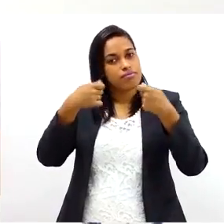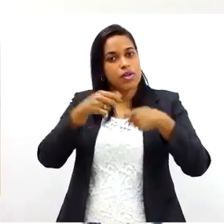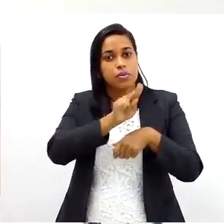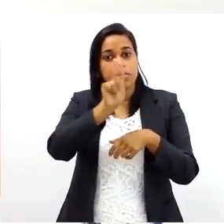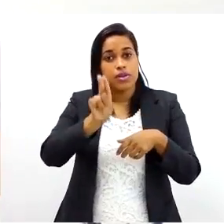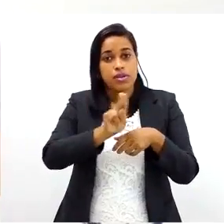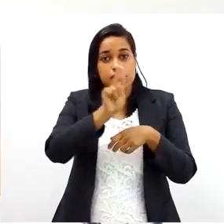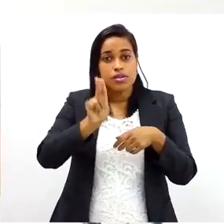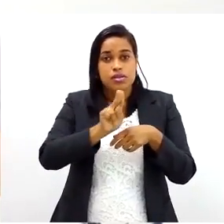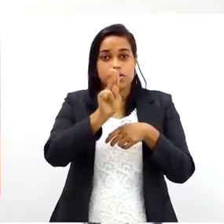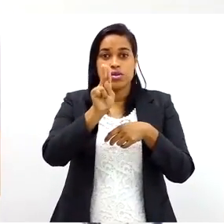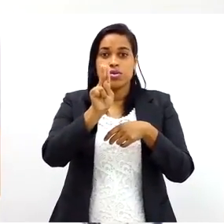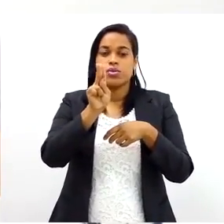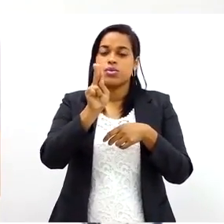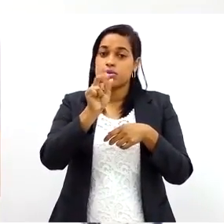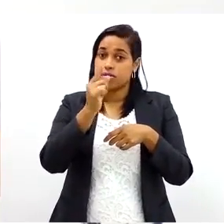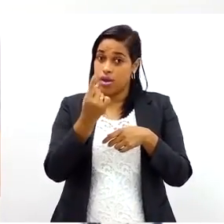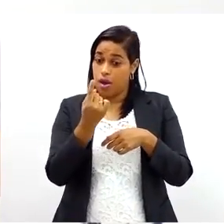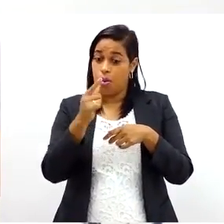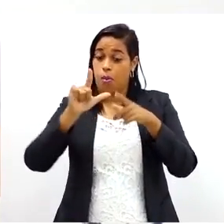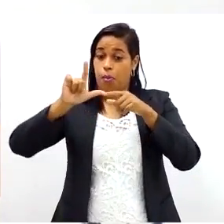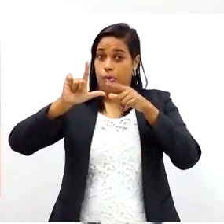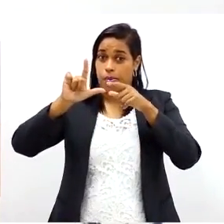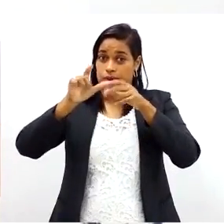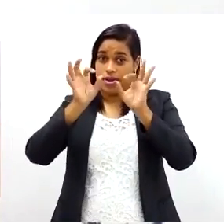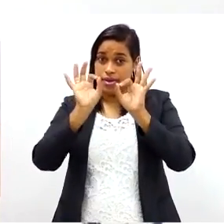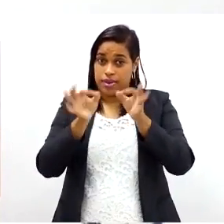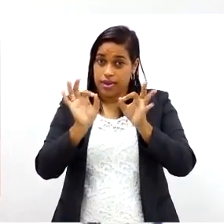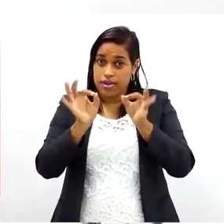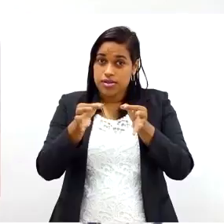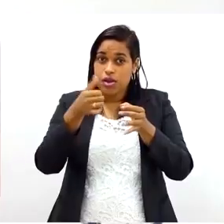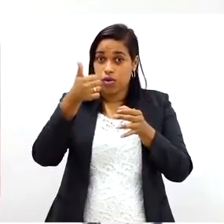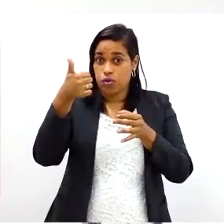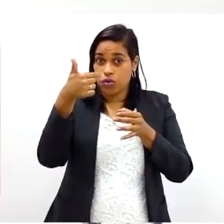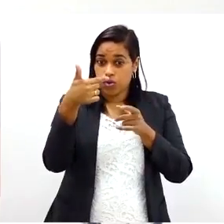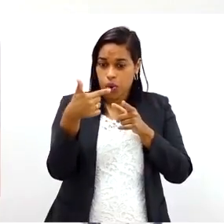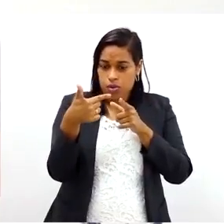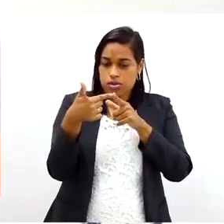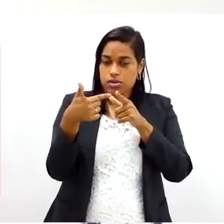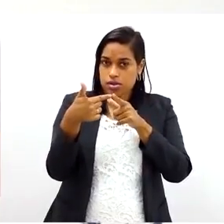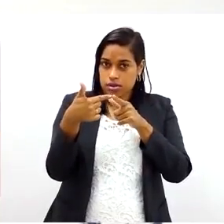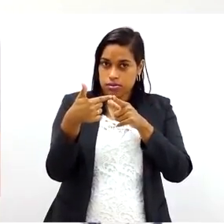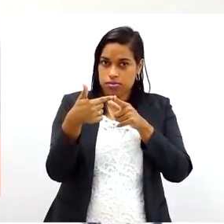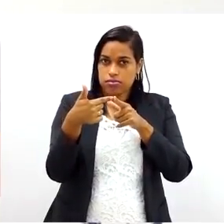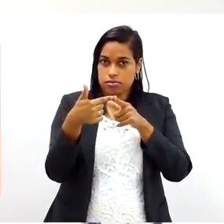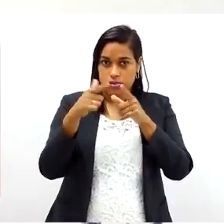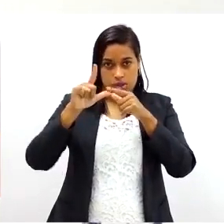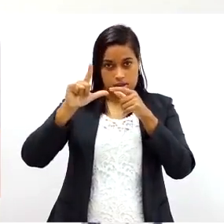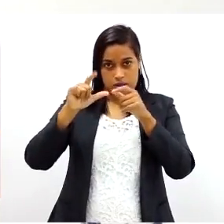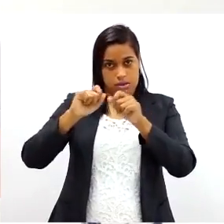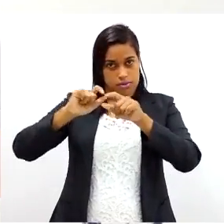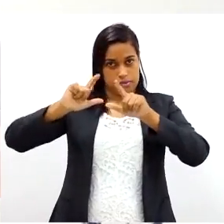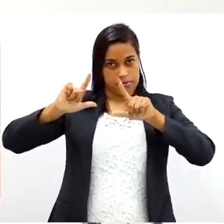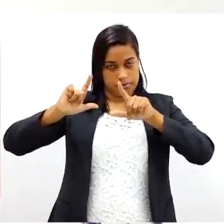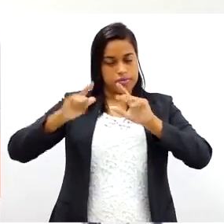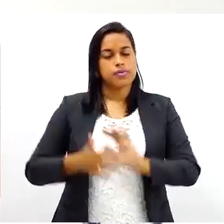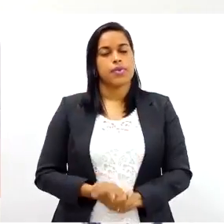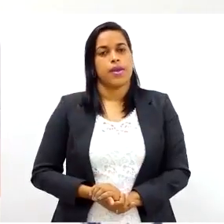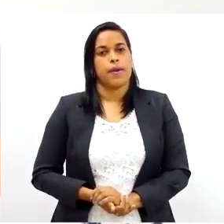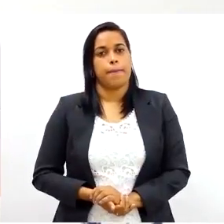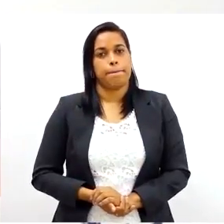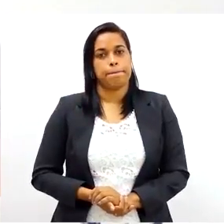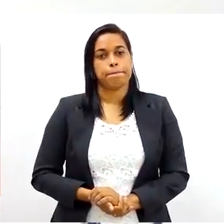da fonte geralmente padrão, é um tamanho de fonte de tamanho 12, e também isso vai estar